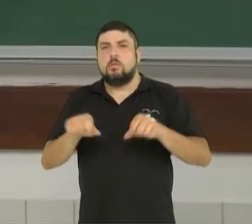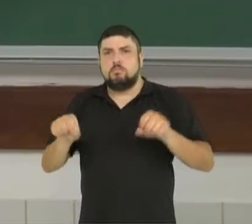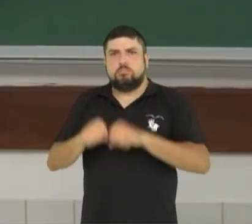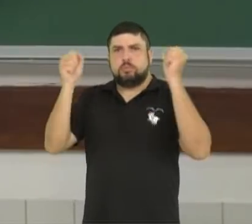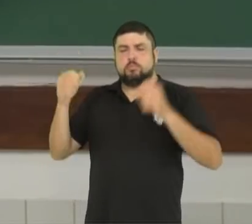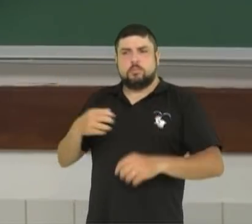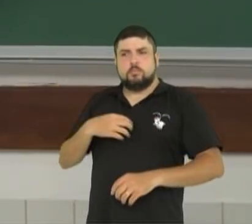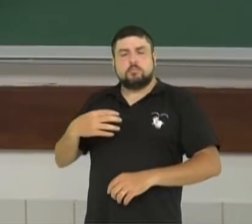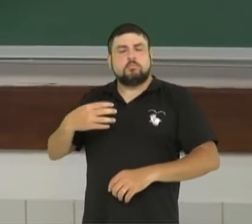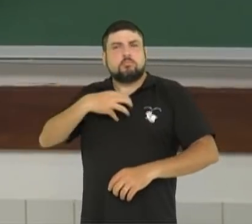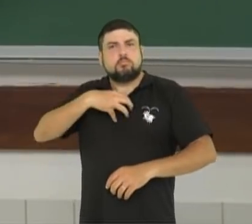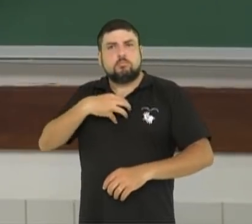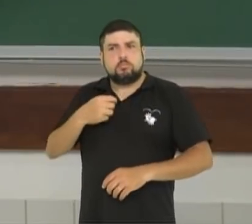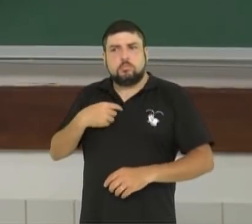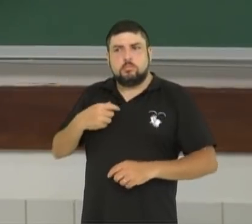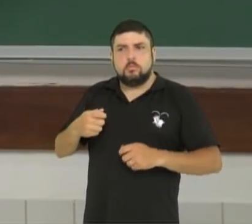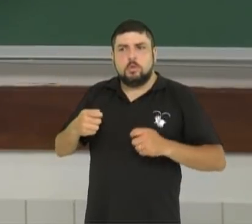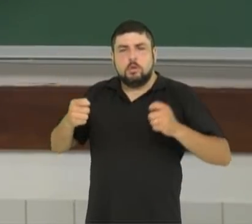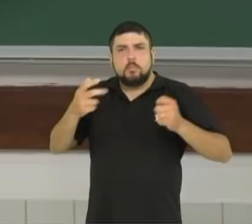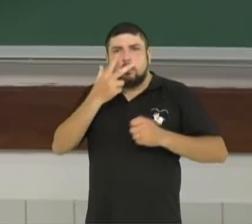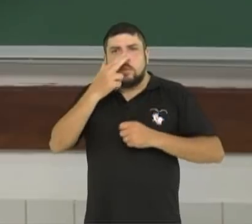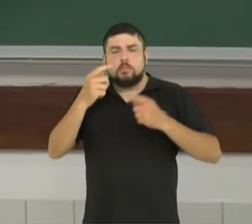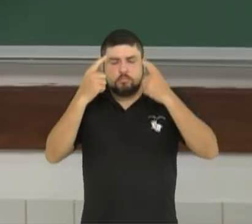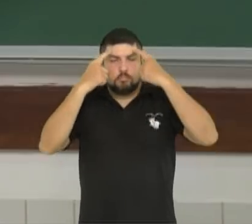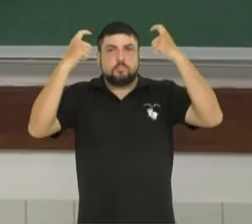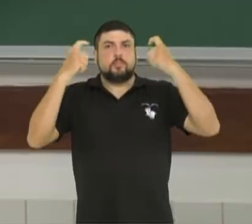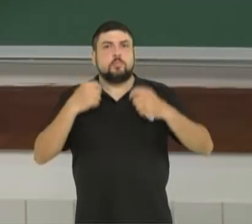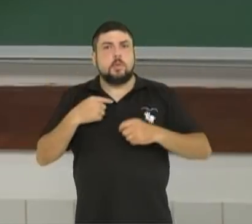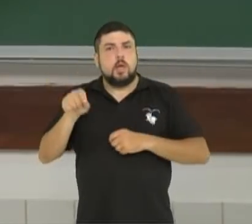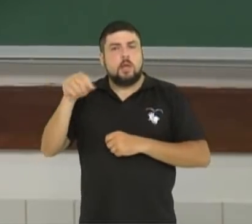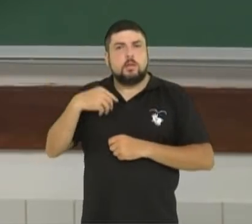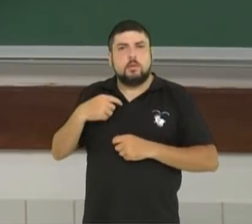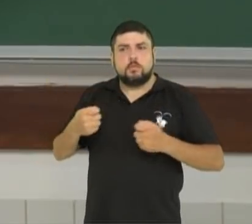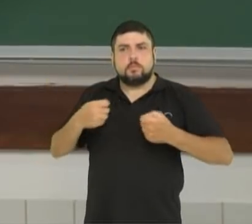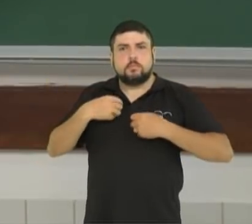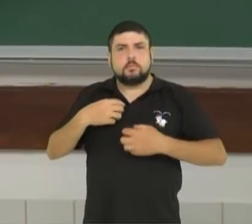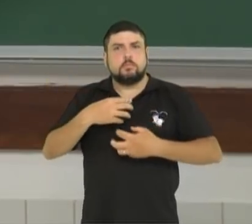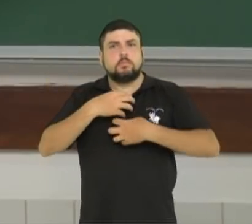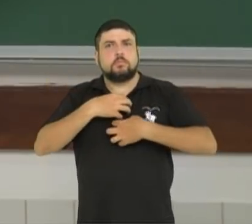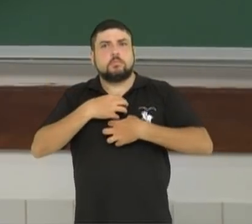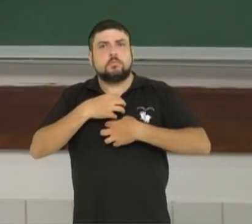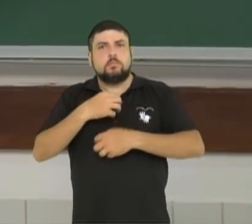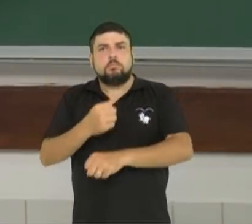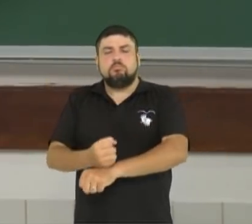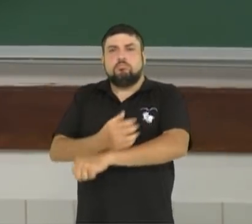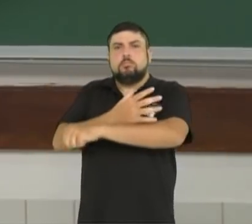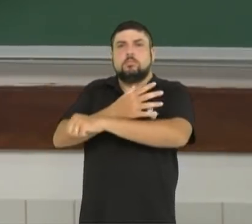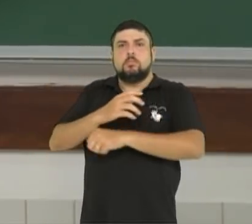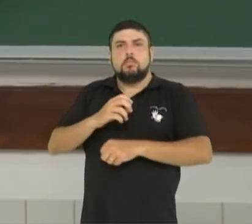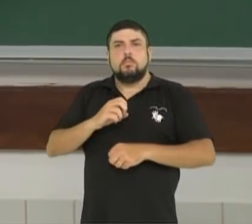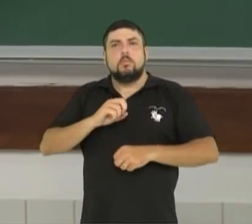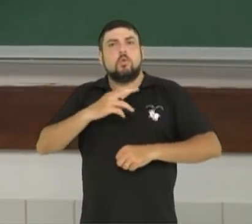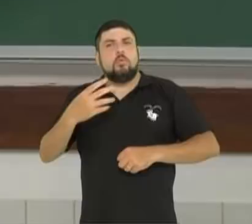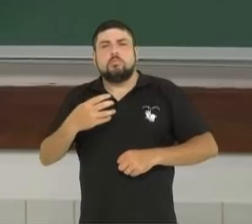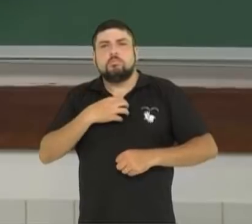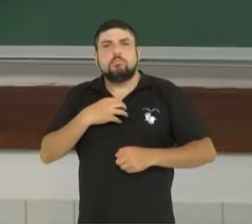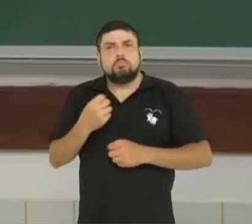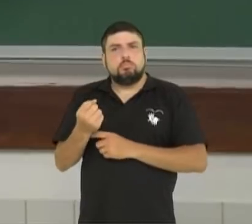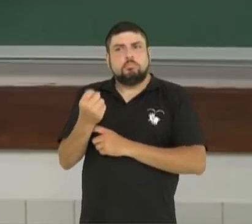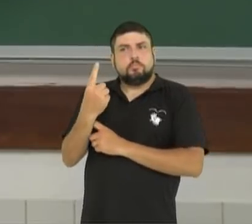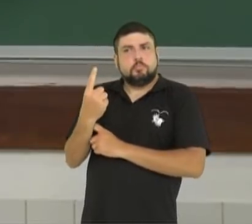às vezes uma sensação de epifania, né? Ou causa um estranhamento, ou causa algum sentimento diferente